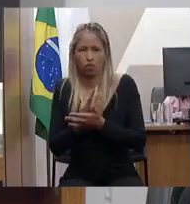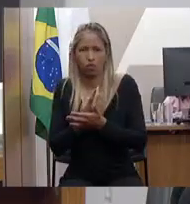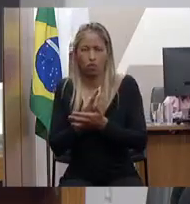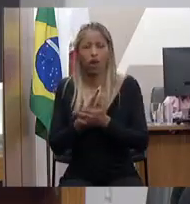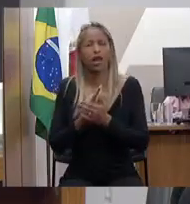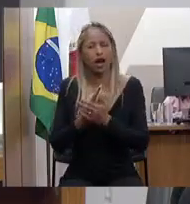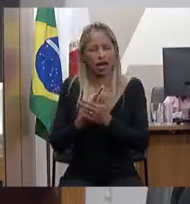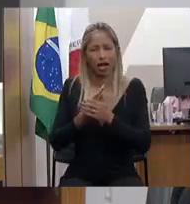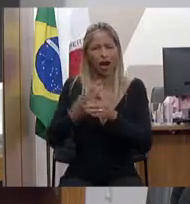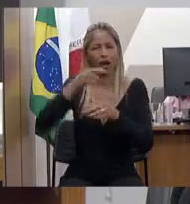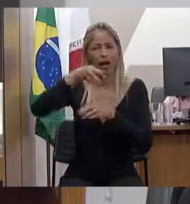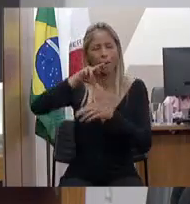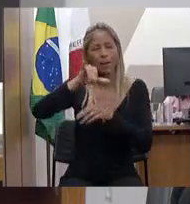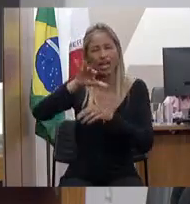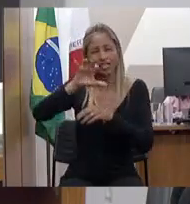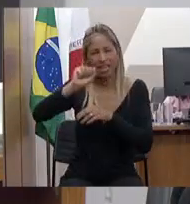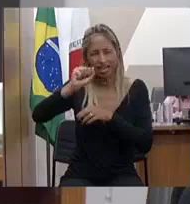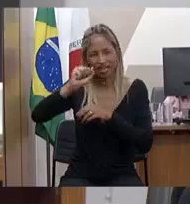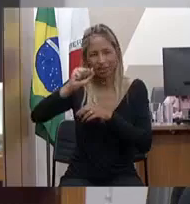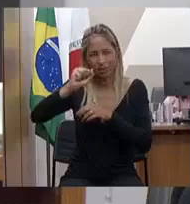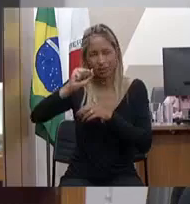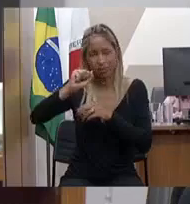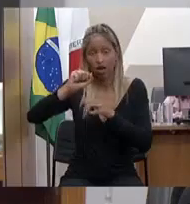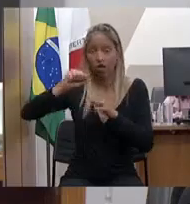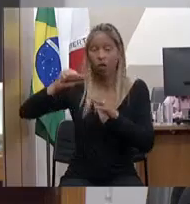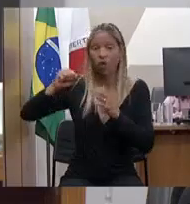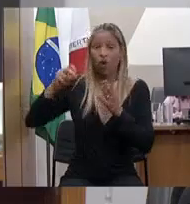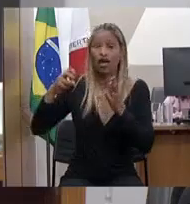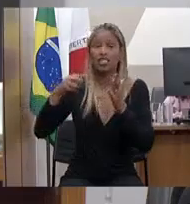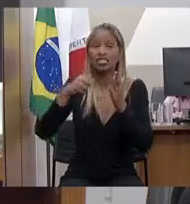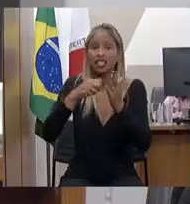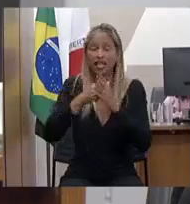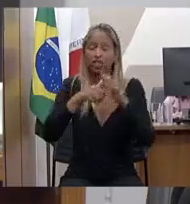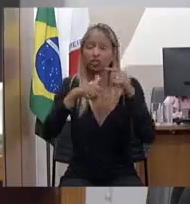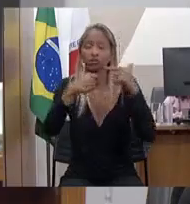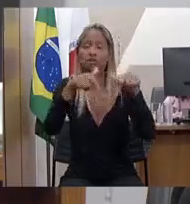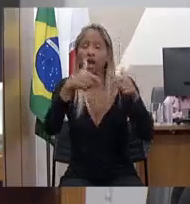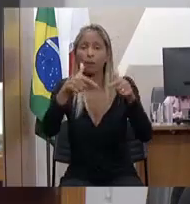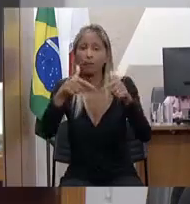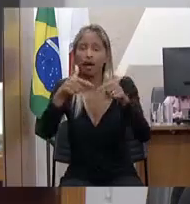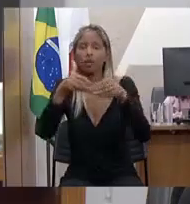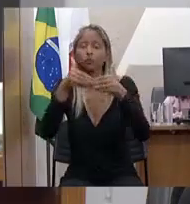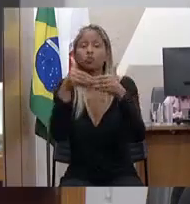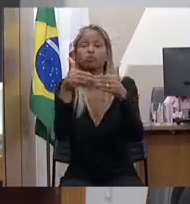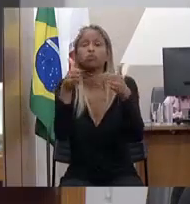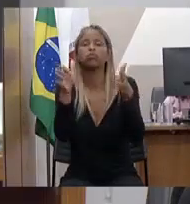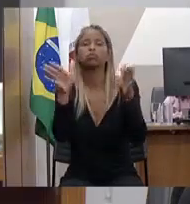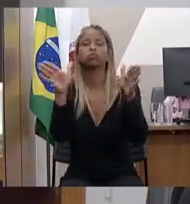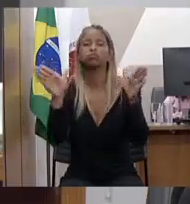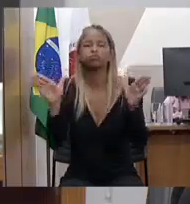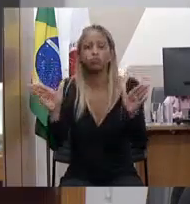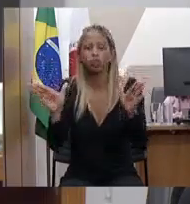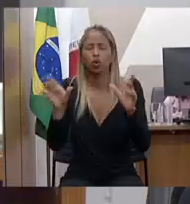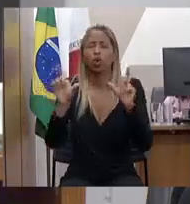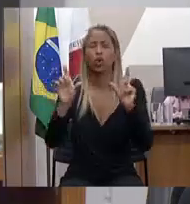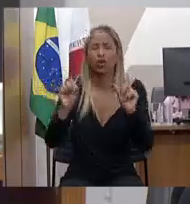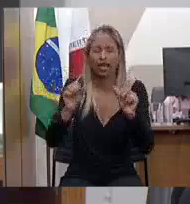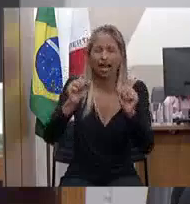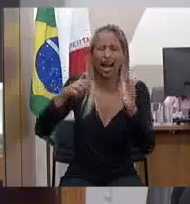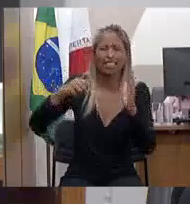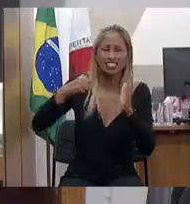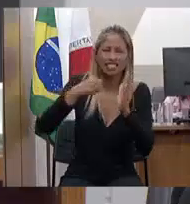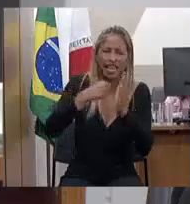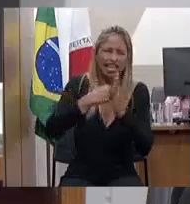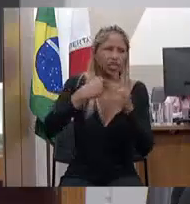Mariana Foi um acidente do trabalho ampliado que que a gente está chamando de acidente